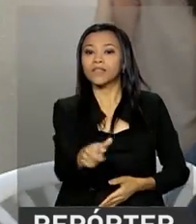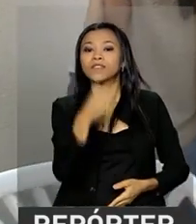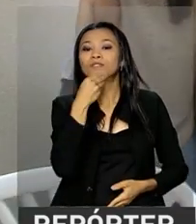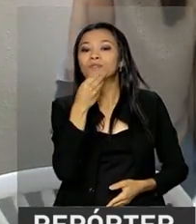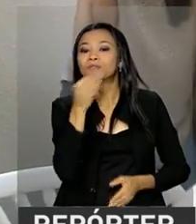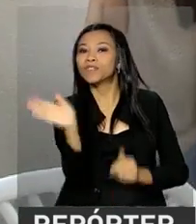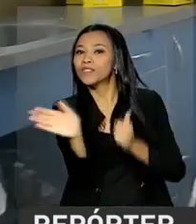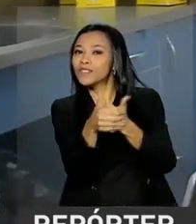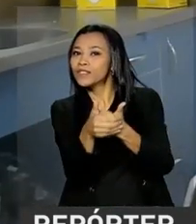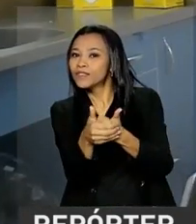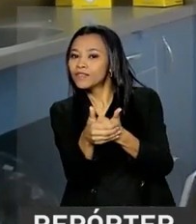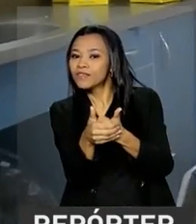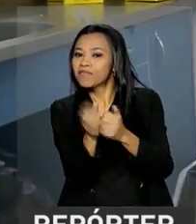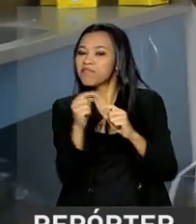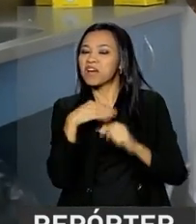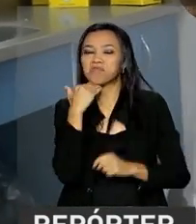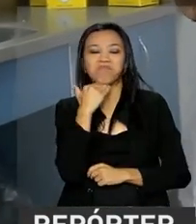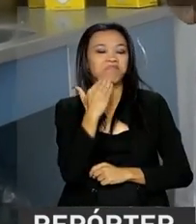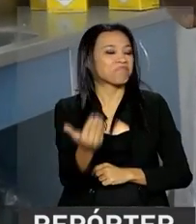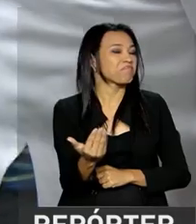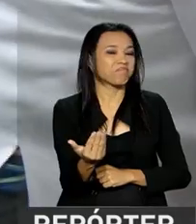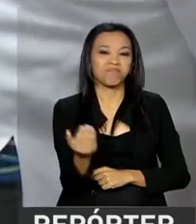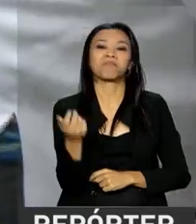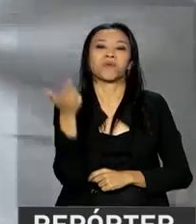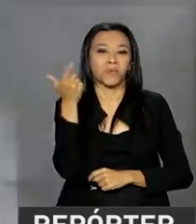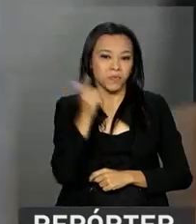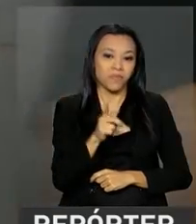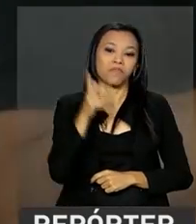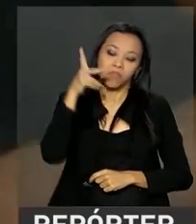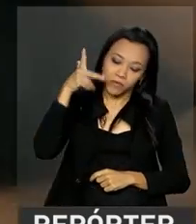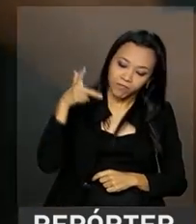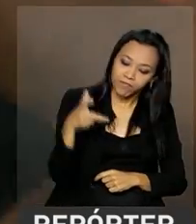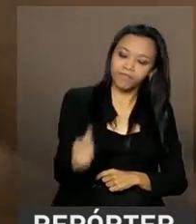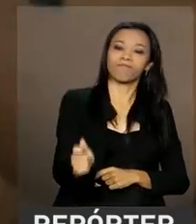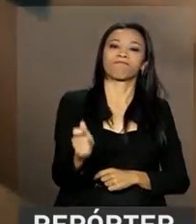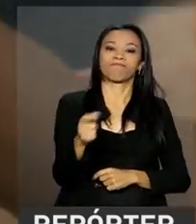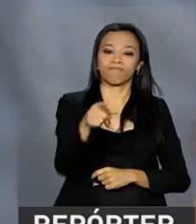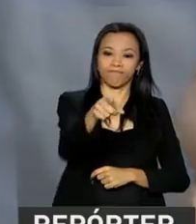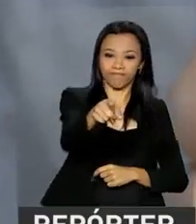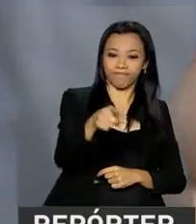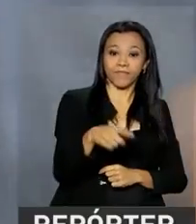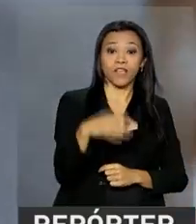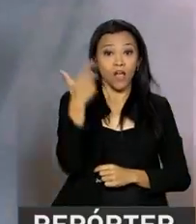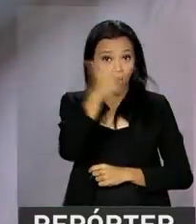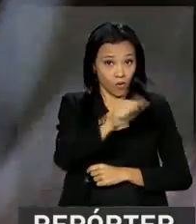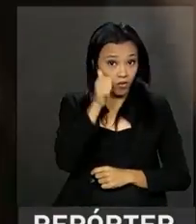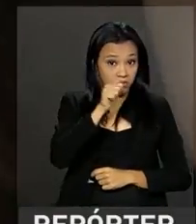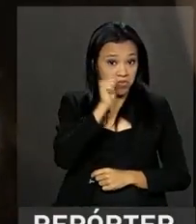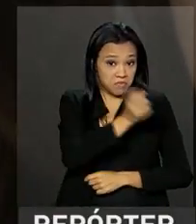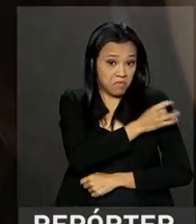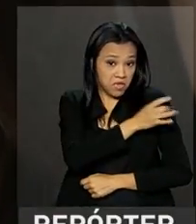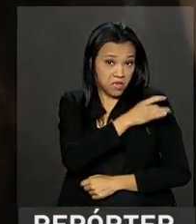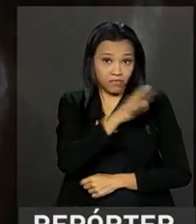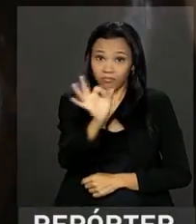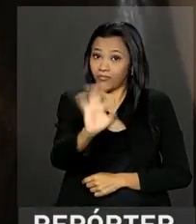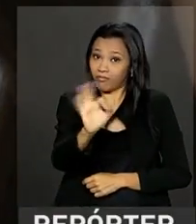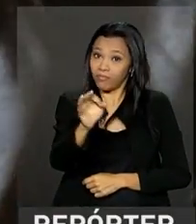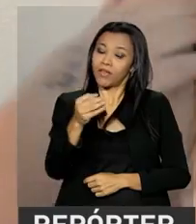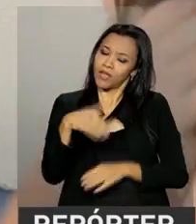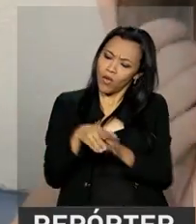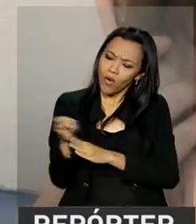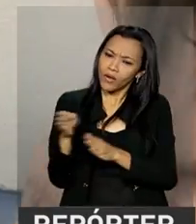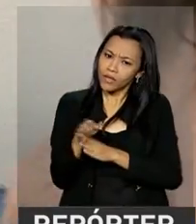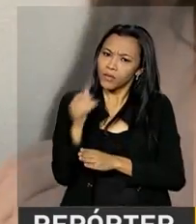tentou se esconder mas não teve jeito é dia de tomar a vacina já a Mirela não teve medo e aconselhou o